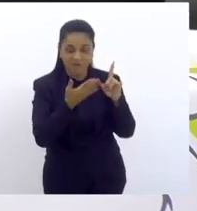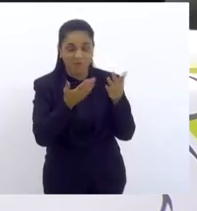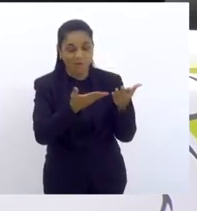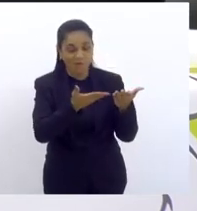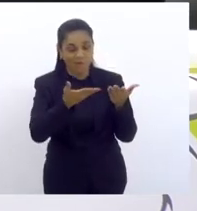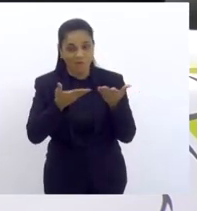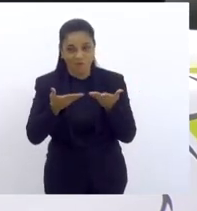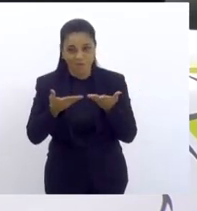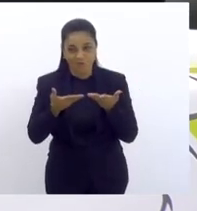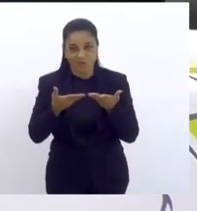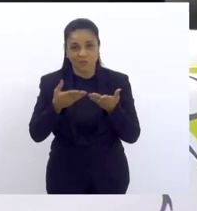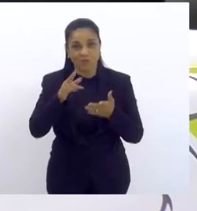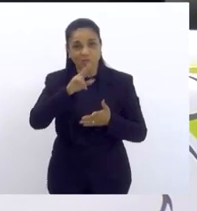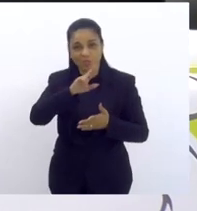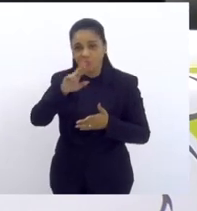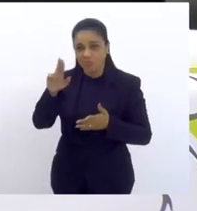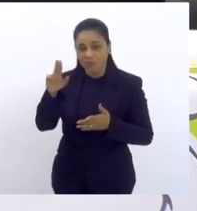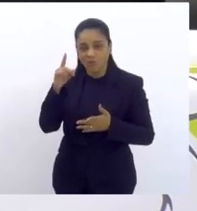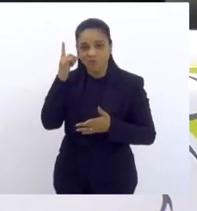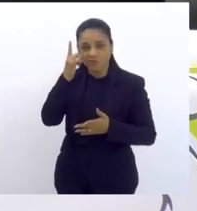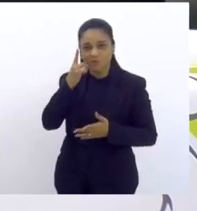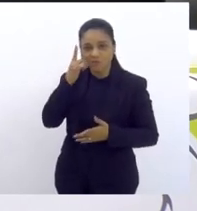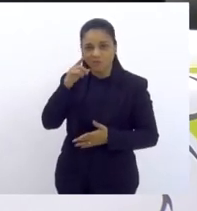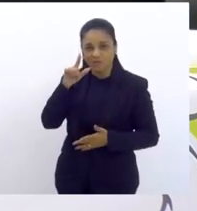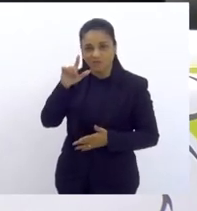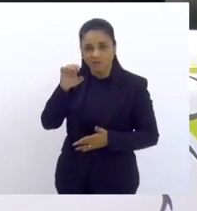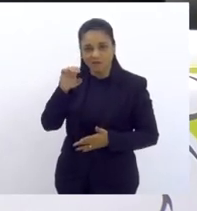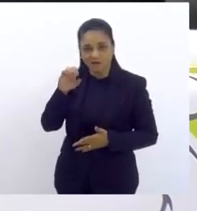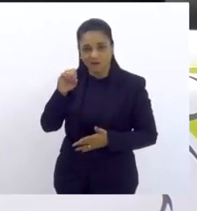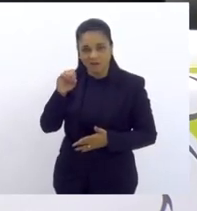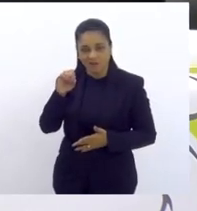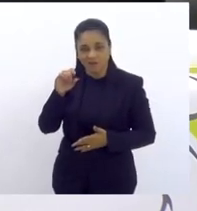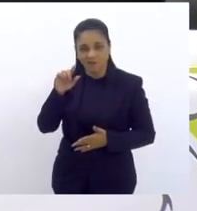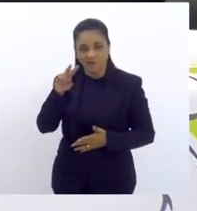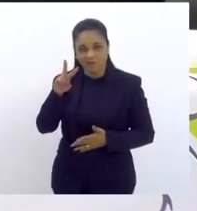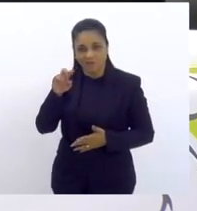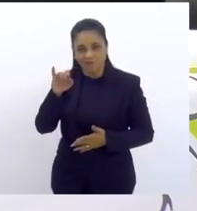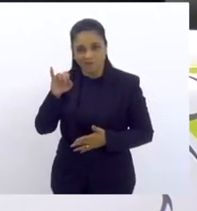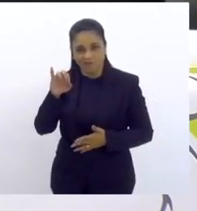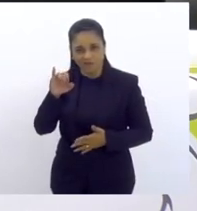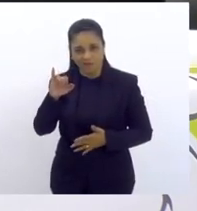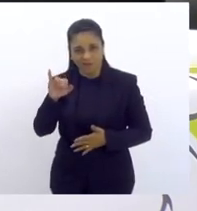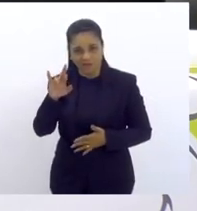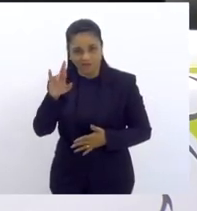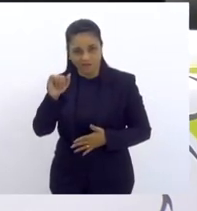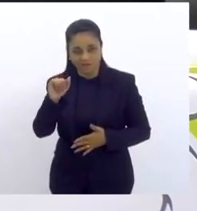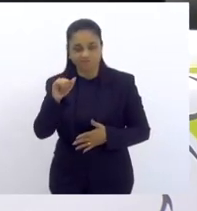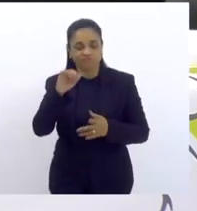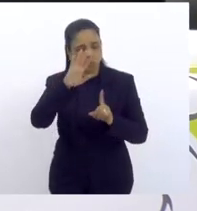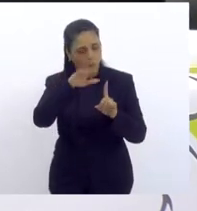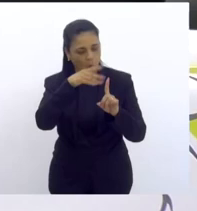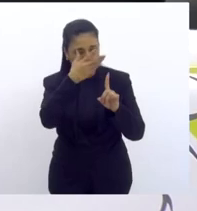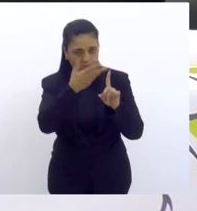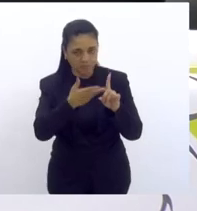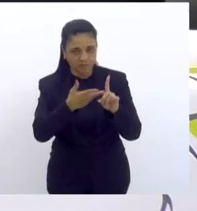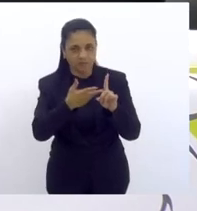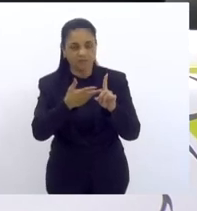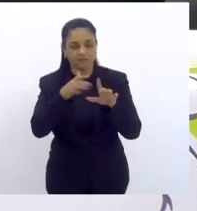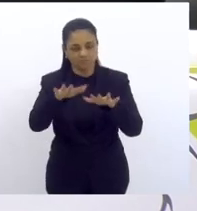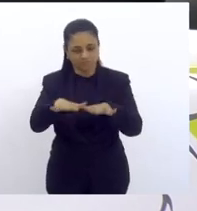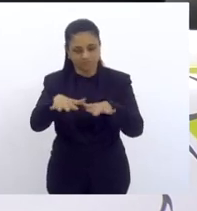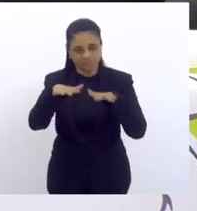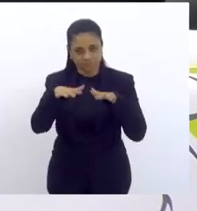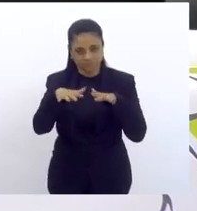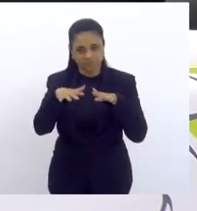em nome do deputado Leo Vieira que promoveu sua homenagem também o pedido da sensação solene